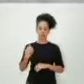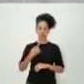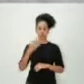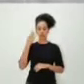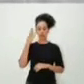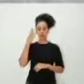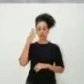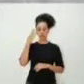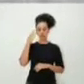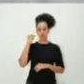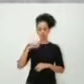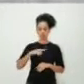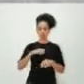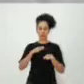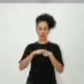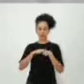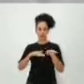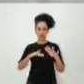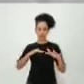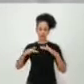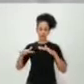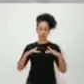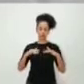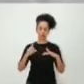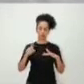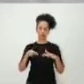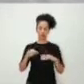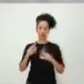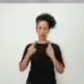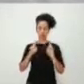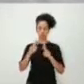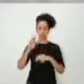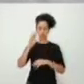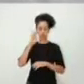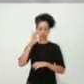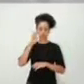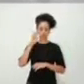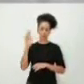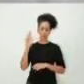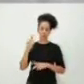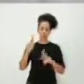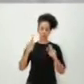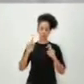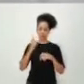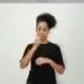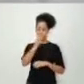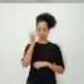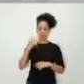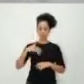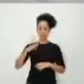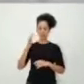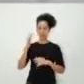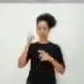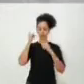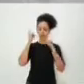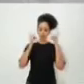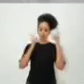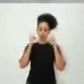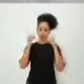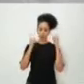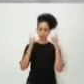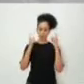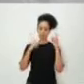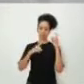trânsito e mobilidade é um dos temas principais é um dos temas que as pessoas se preocupam né Nós temos